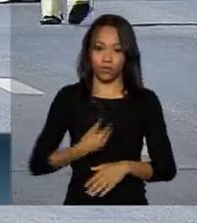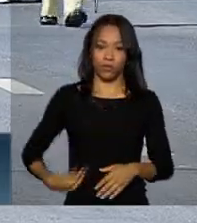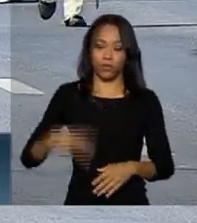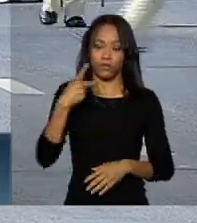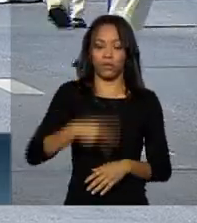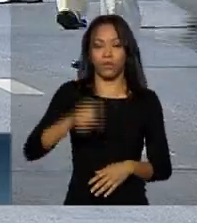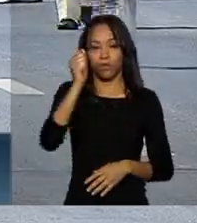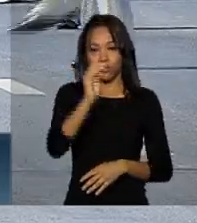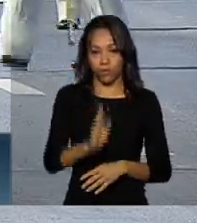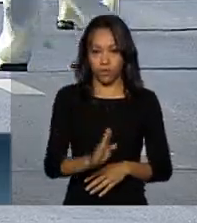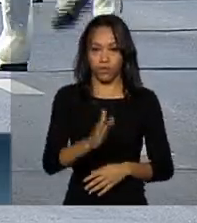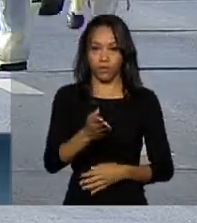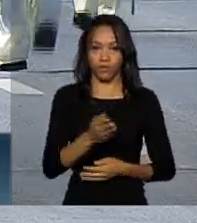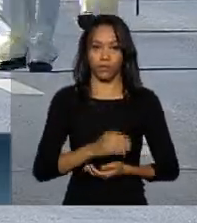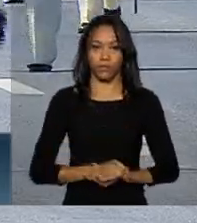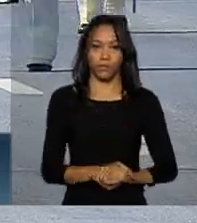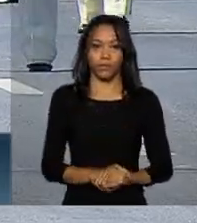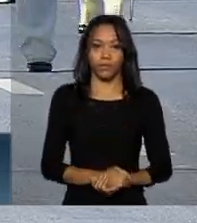brasileiro.